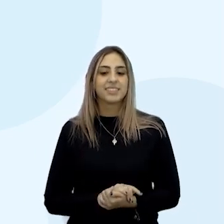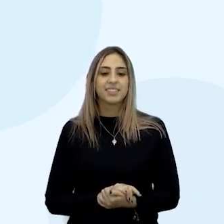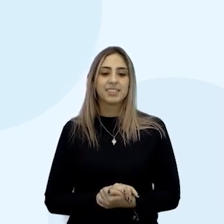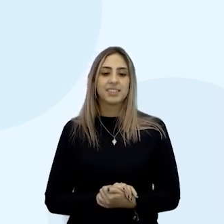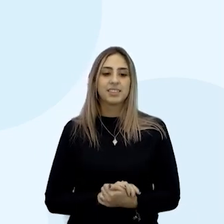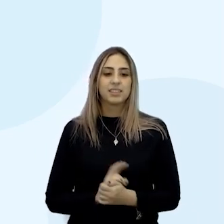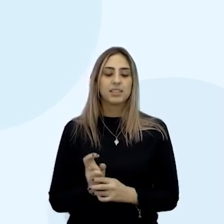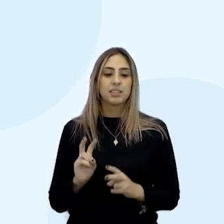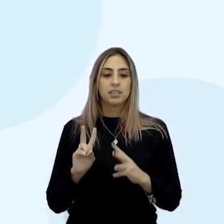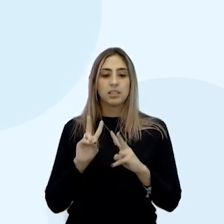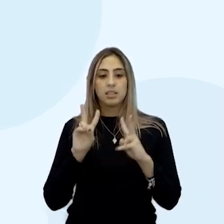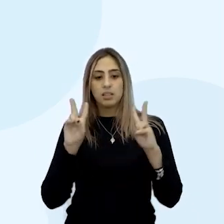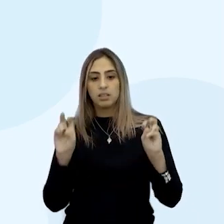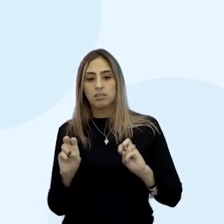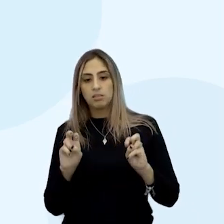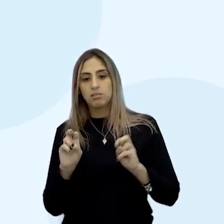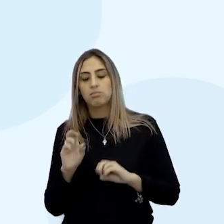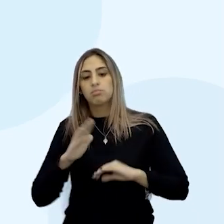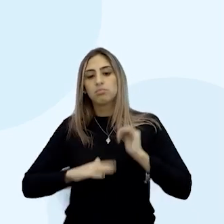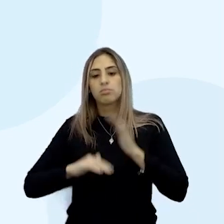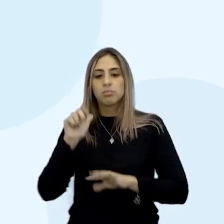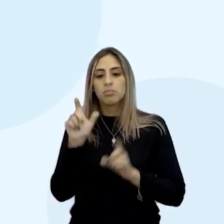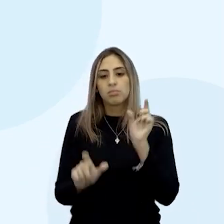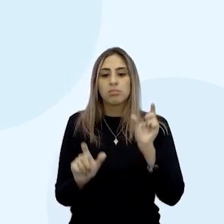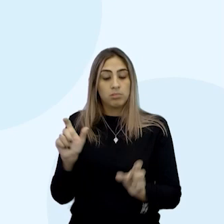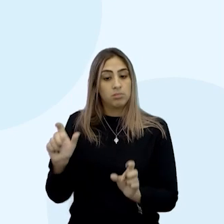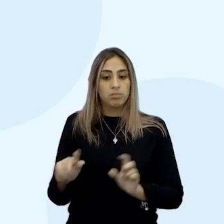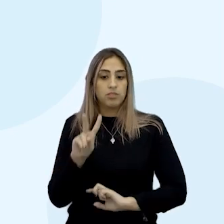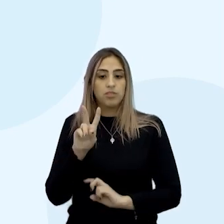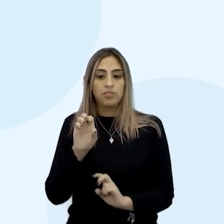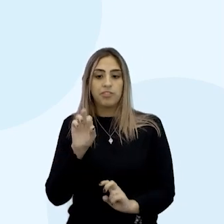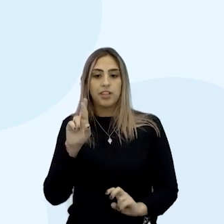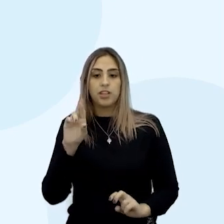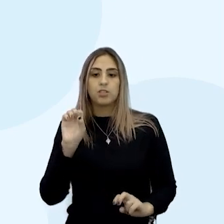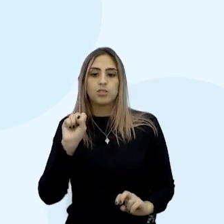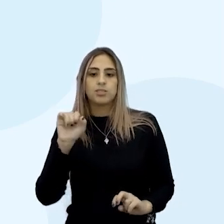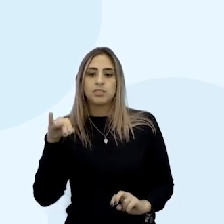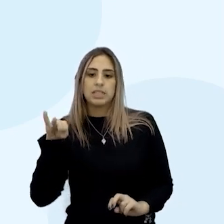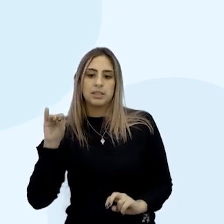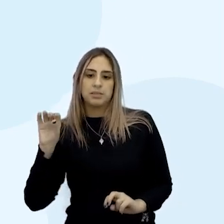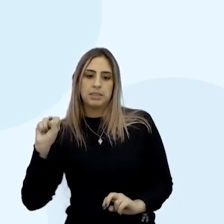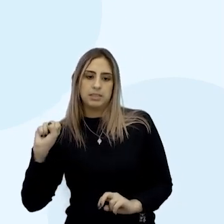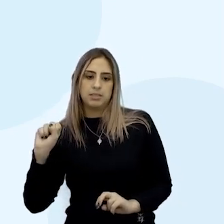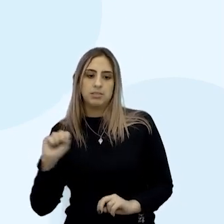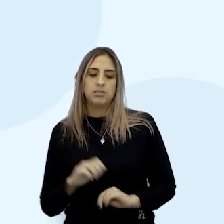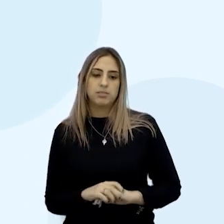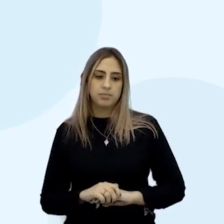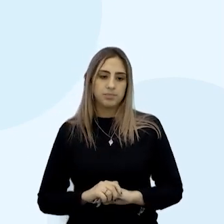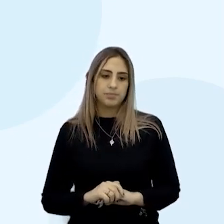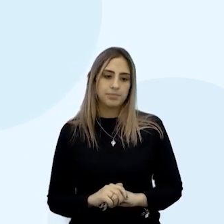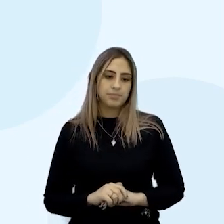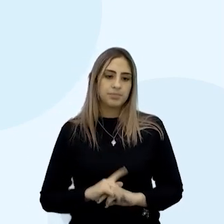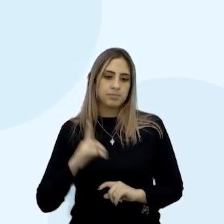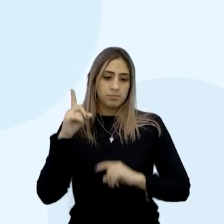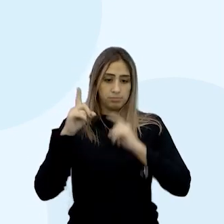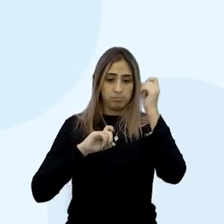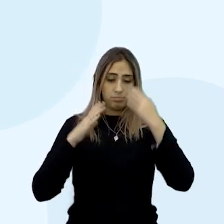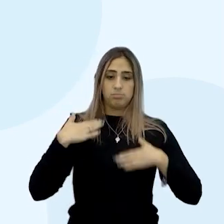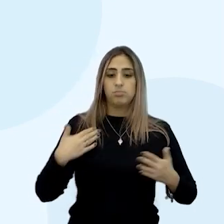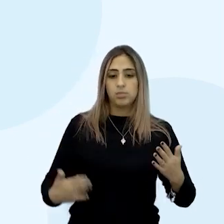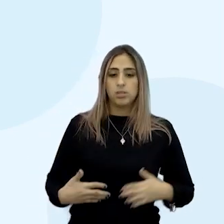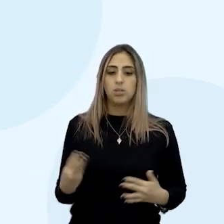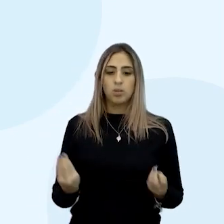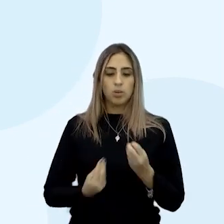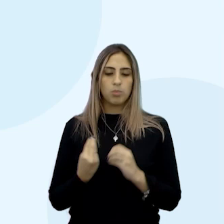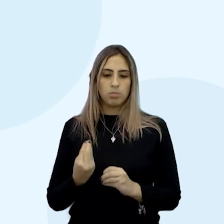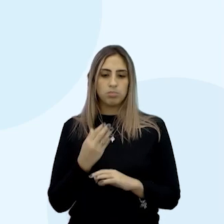ênfase à construção de personagens verossímeis e convincentes, que é isso que vocês precisam ampliar aí. A expressão corporal como